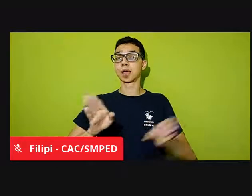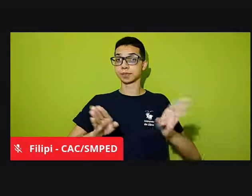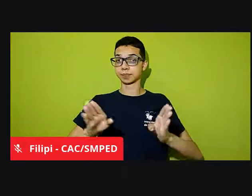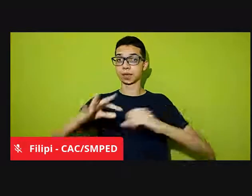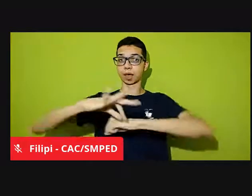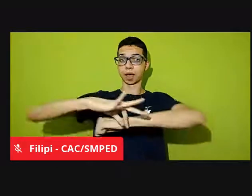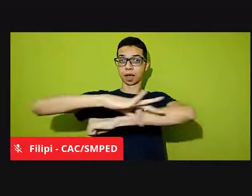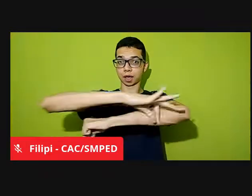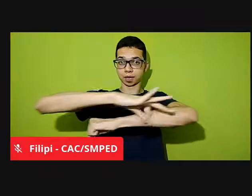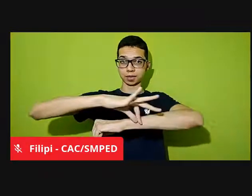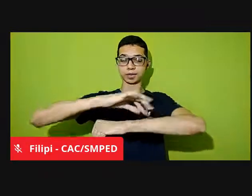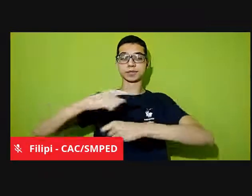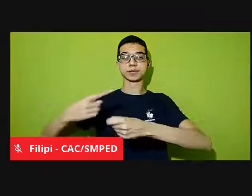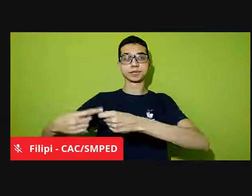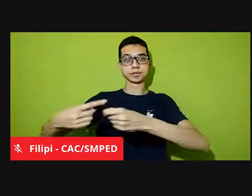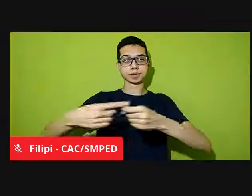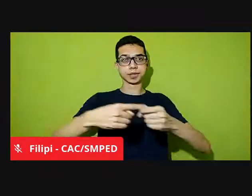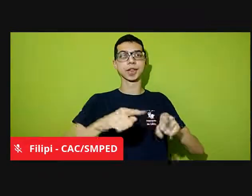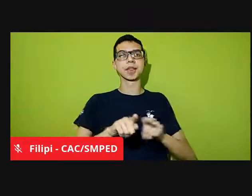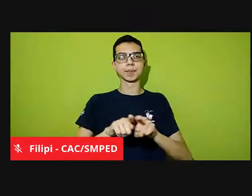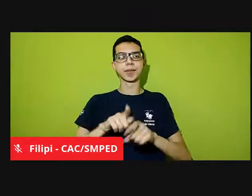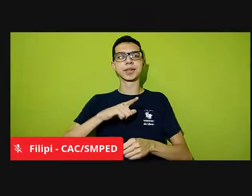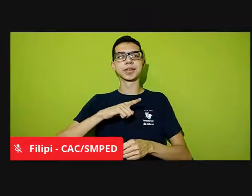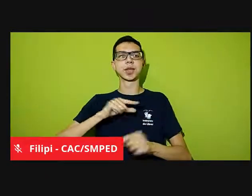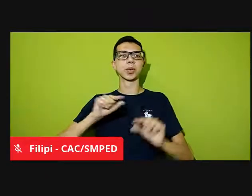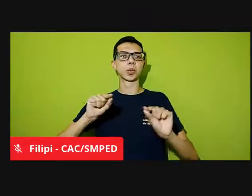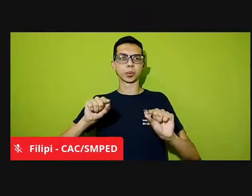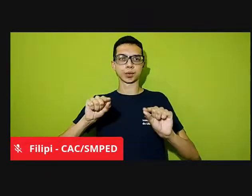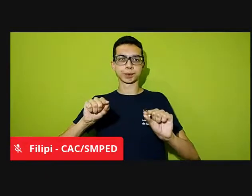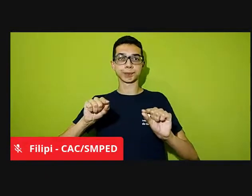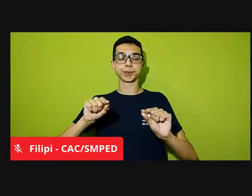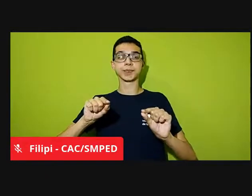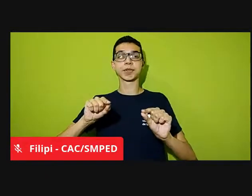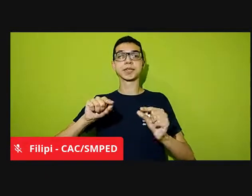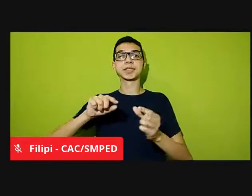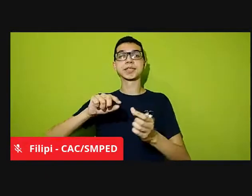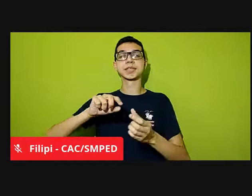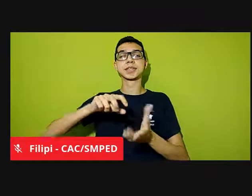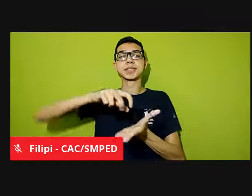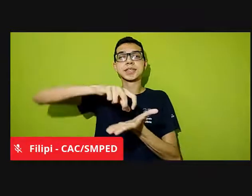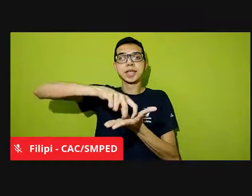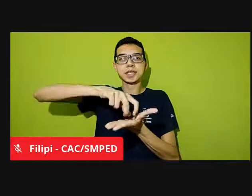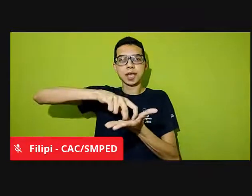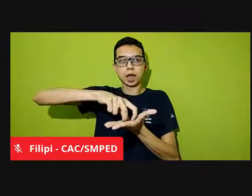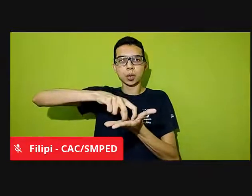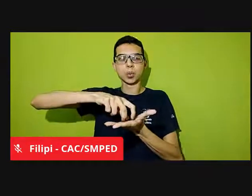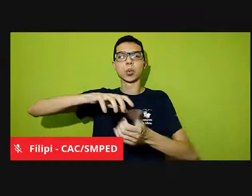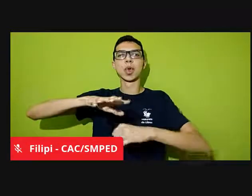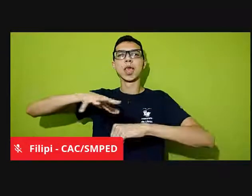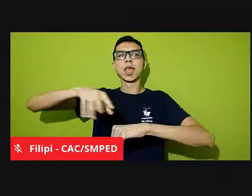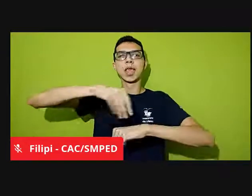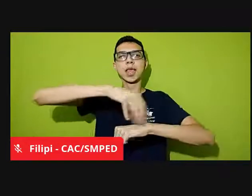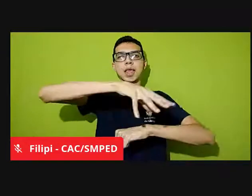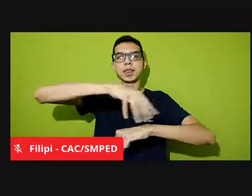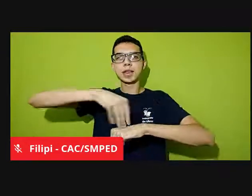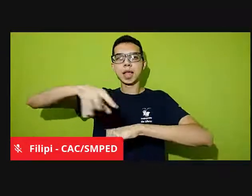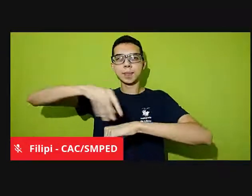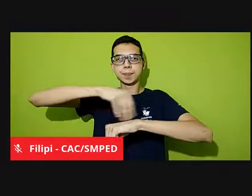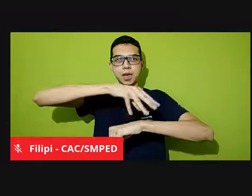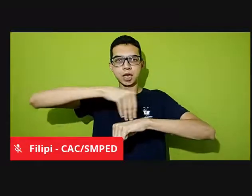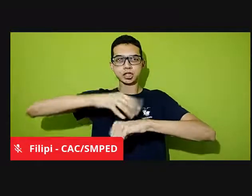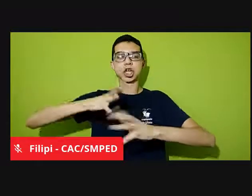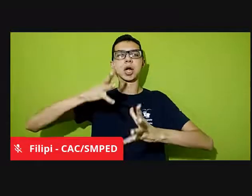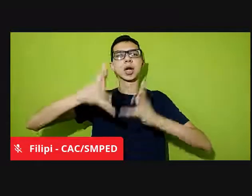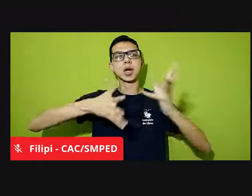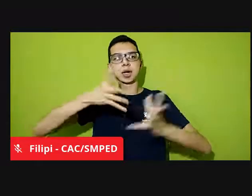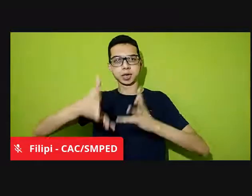urbanística, a Central de Intermediação em Libras, que tem ajudado muito também, e eu sou suspeita para falar, porque esse é